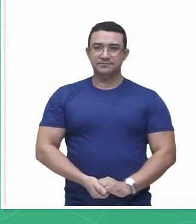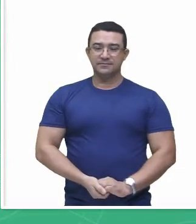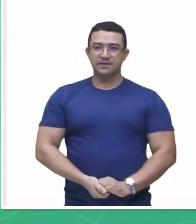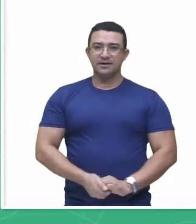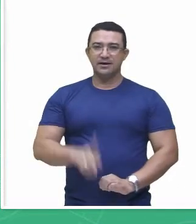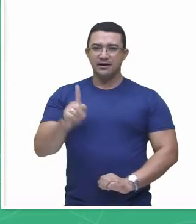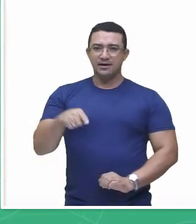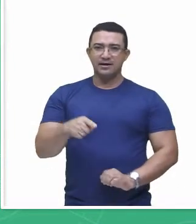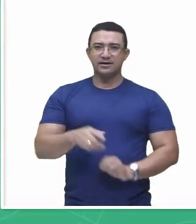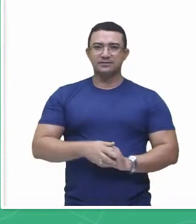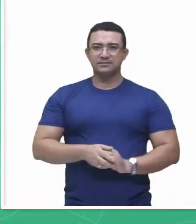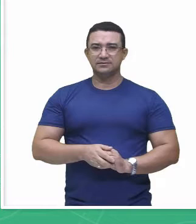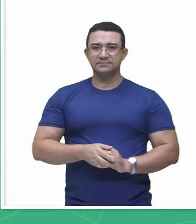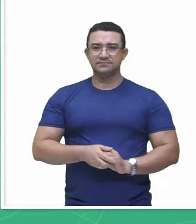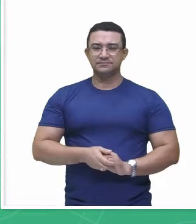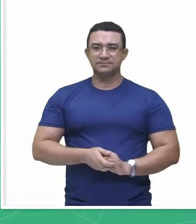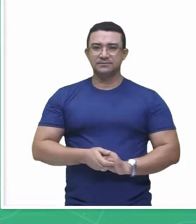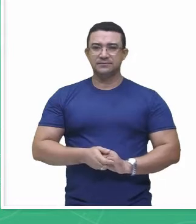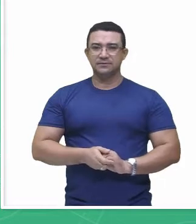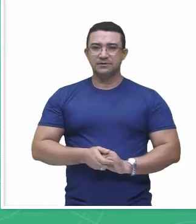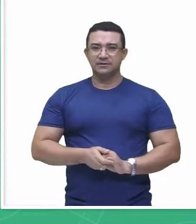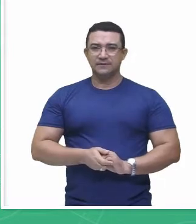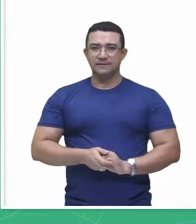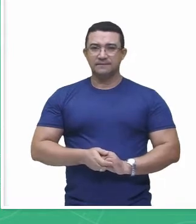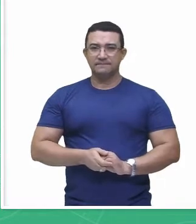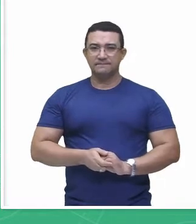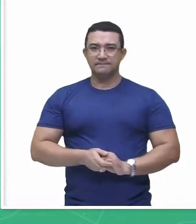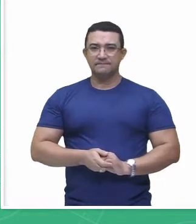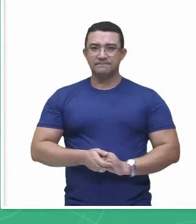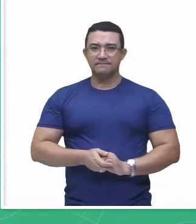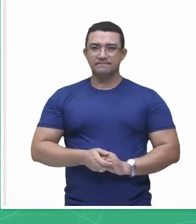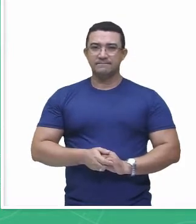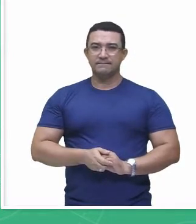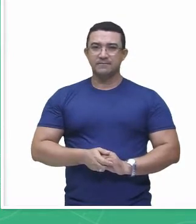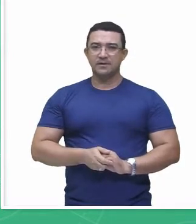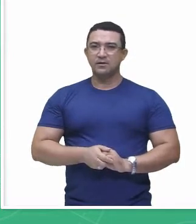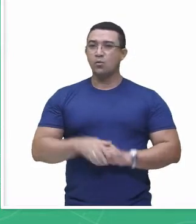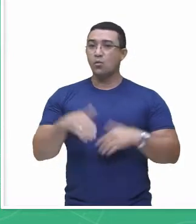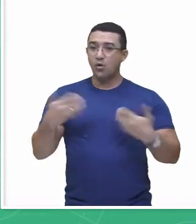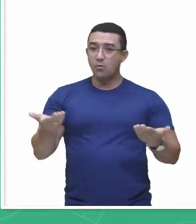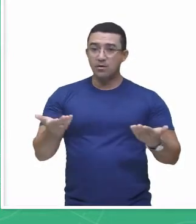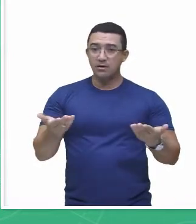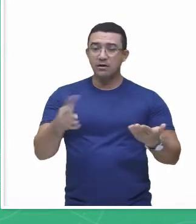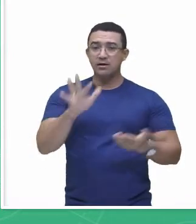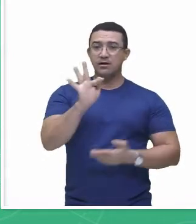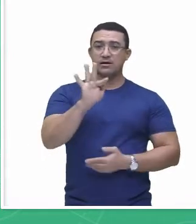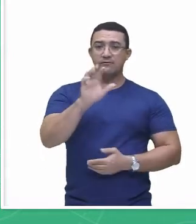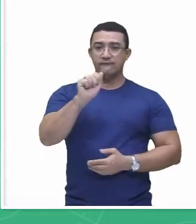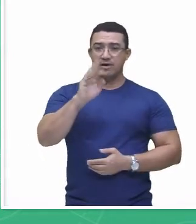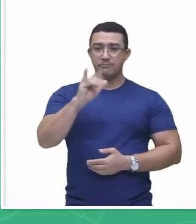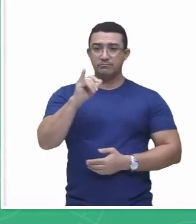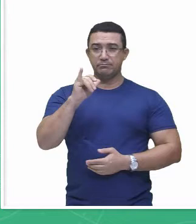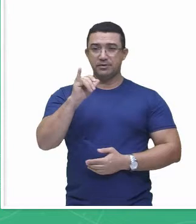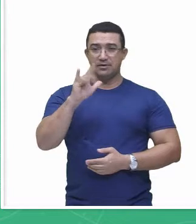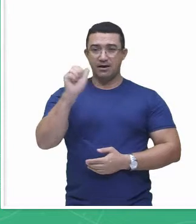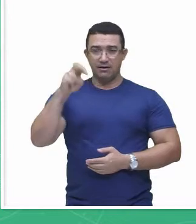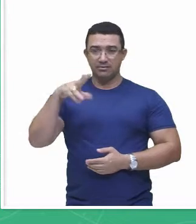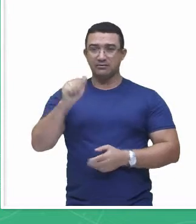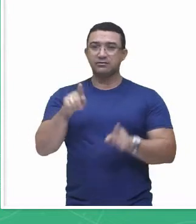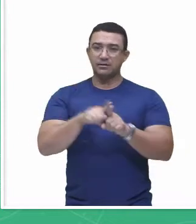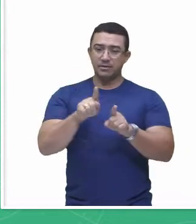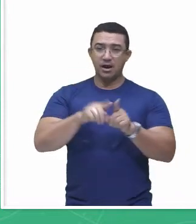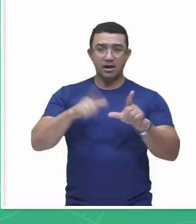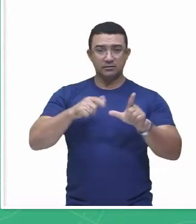Balbina Mestrinho, da Escola Estadual. E aí, quem mais? Fabiana também está apostando na